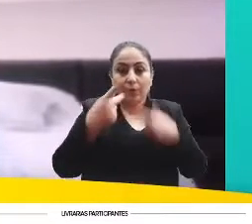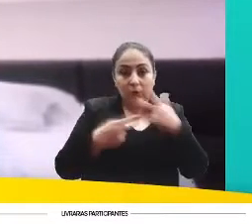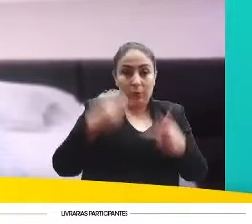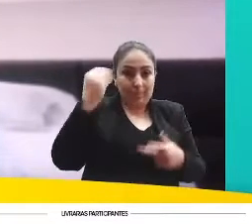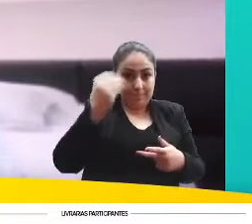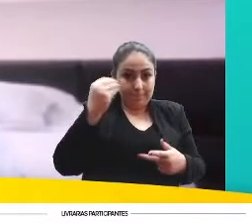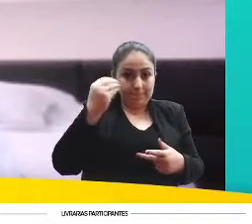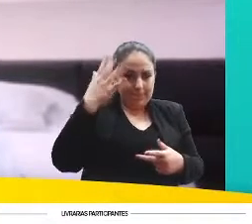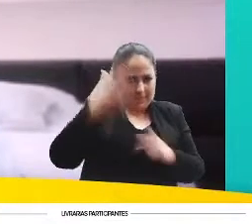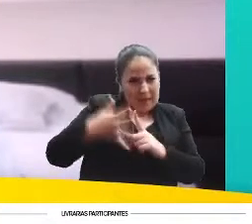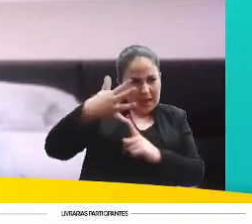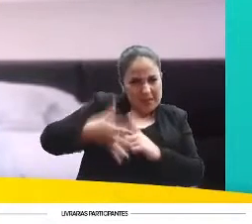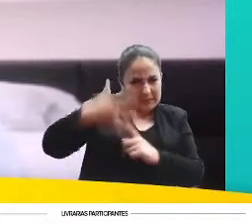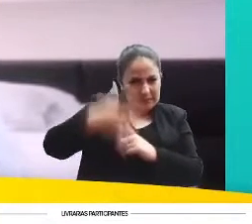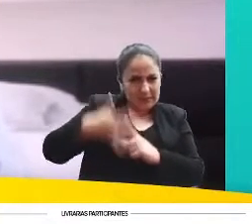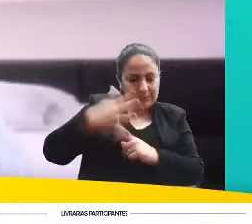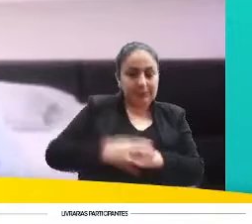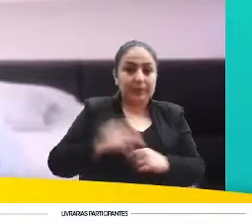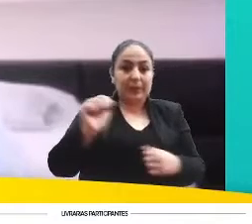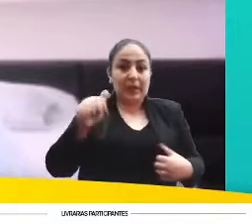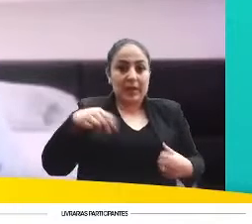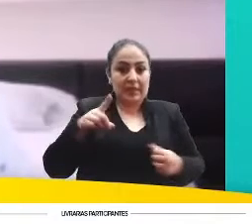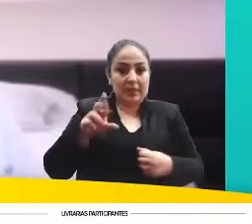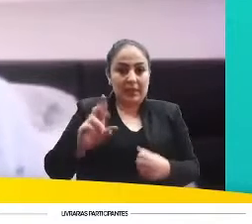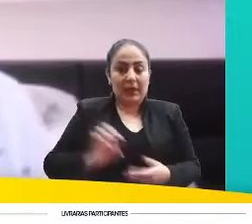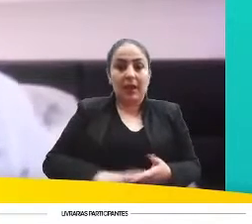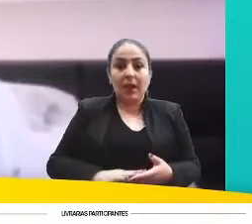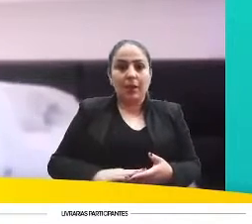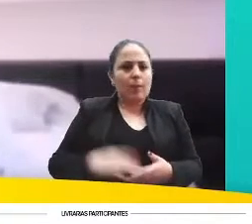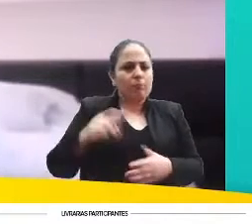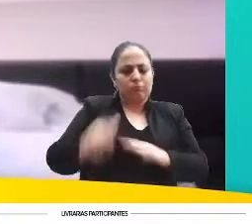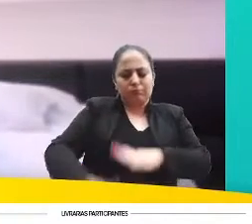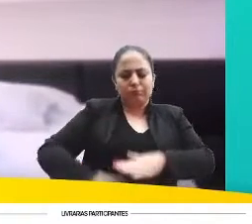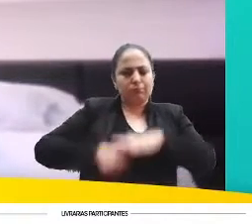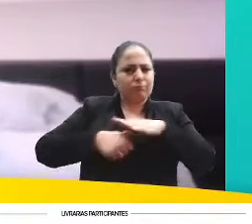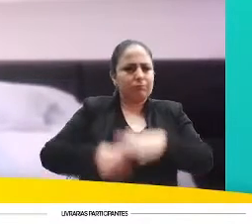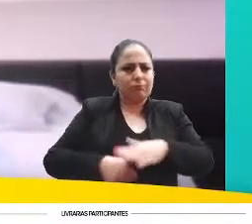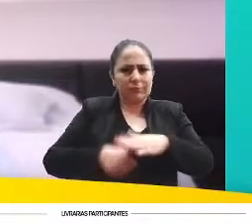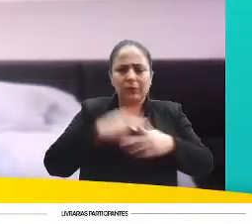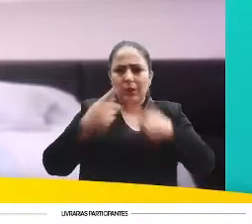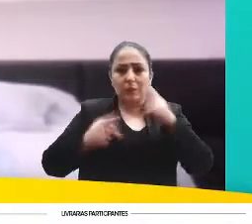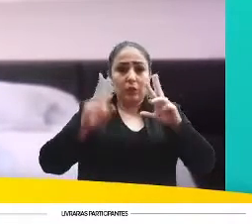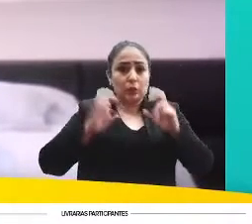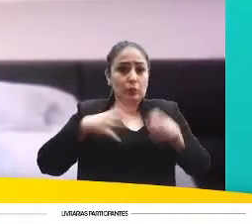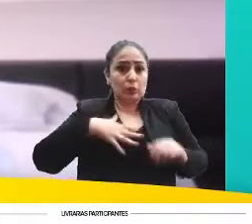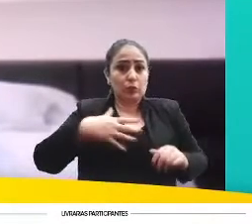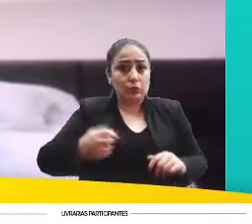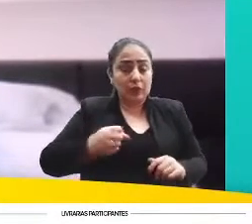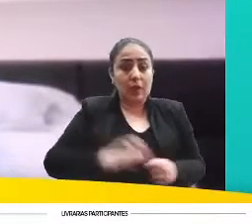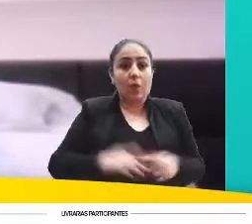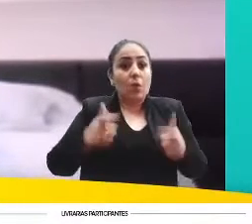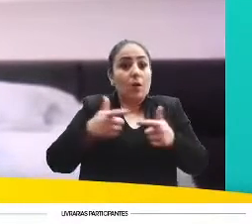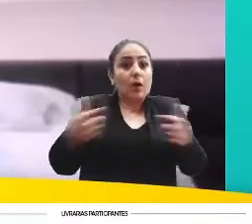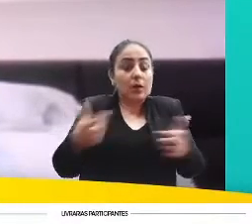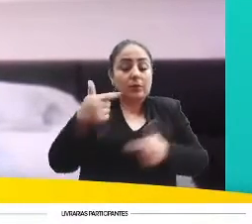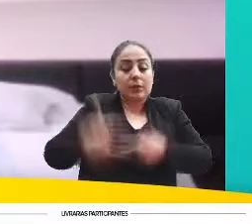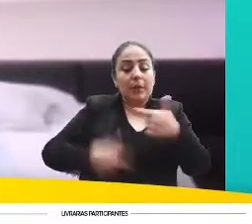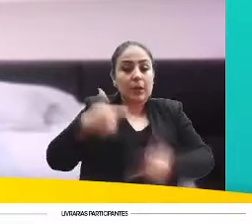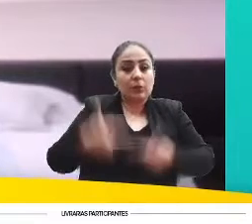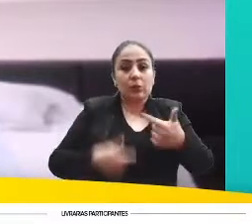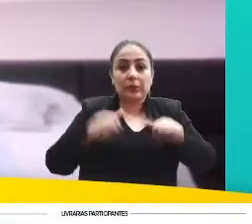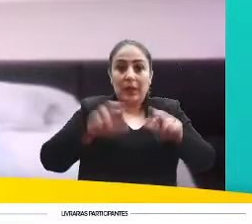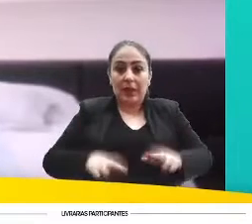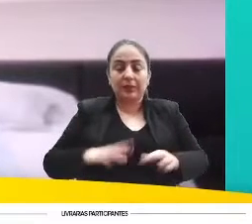palestra do André Trigueiro. André Trigueiro é uma autoridade em se tratando de suicídio, ele é um grande